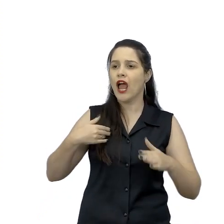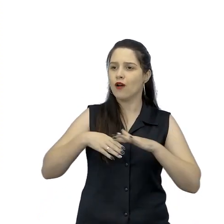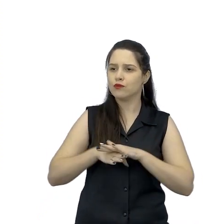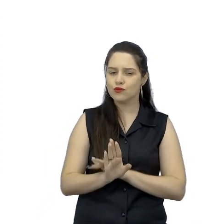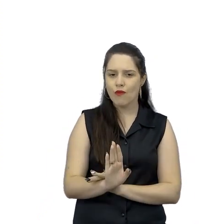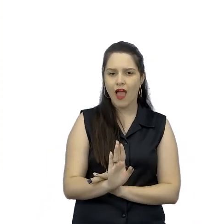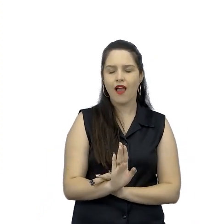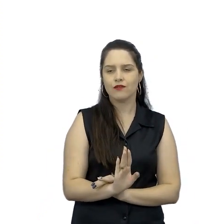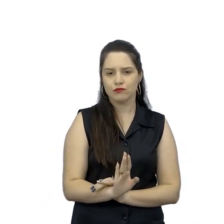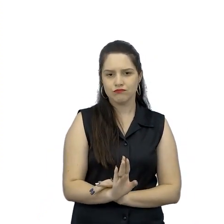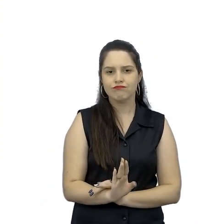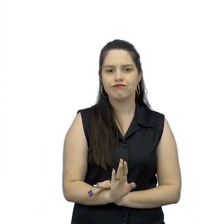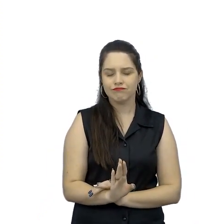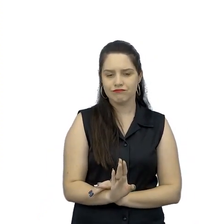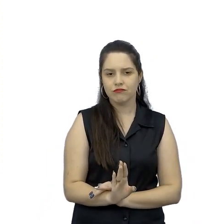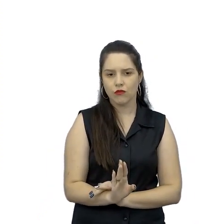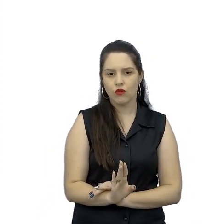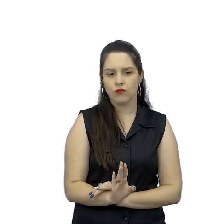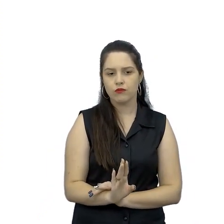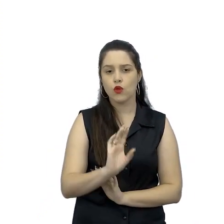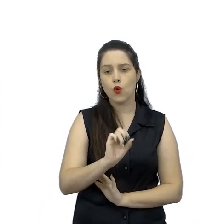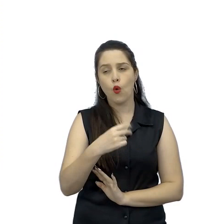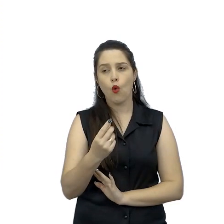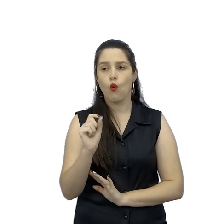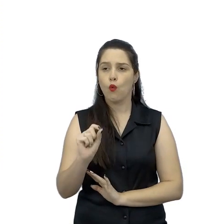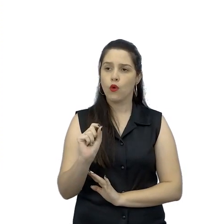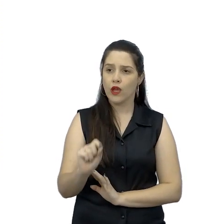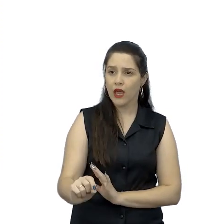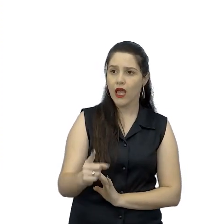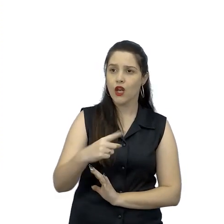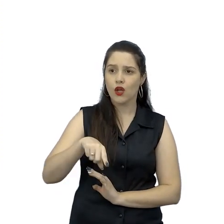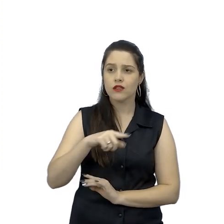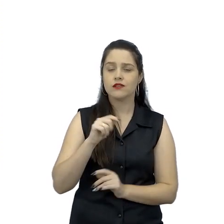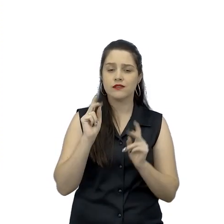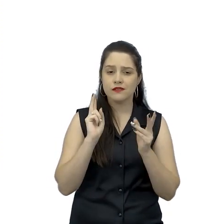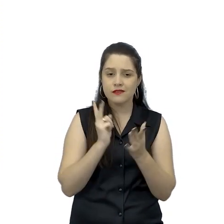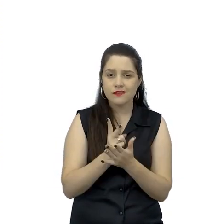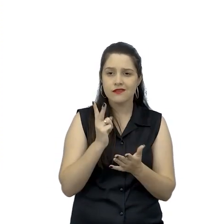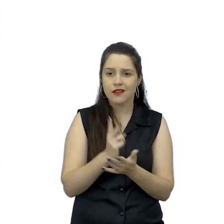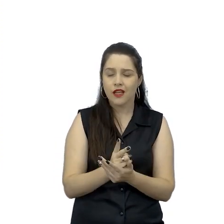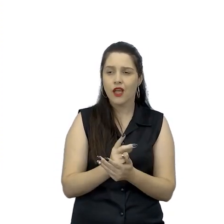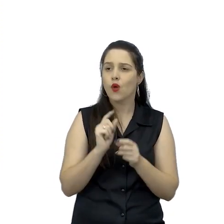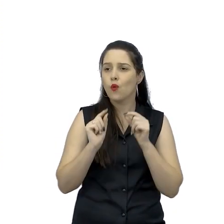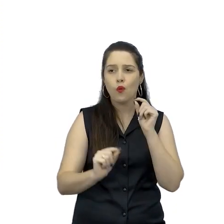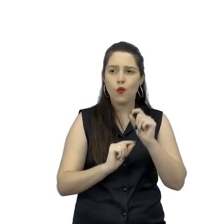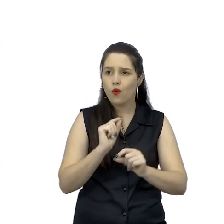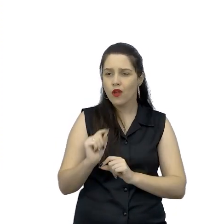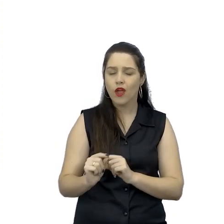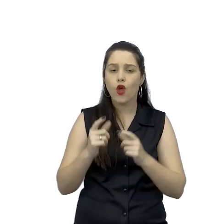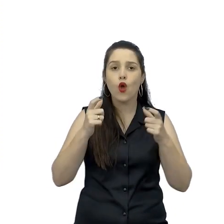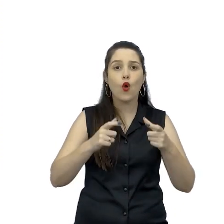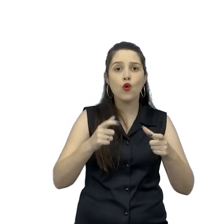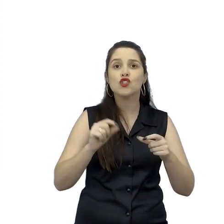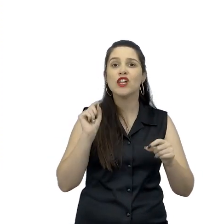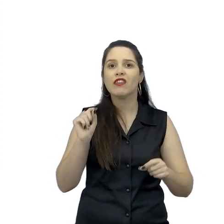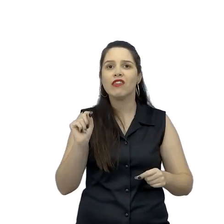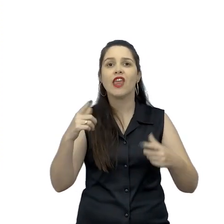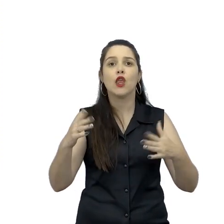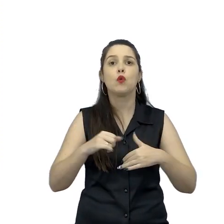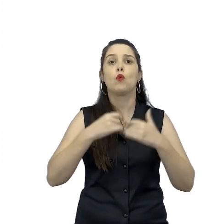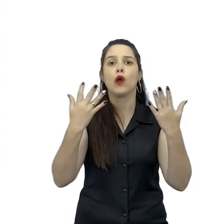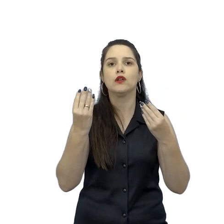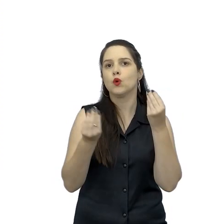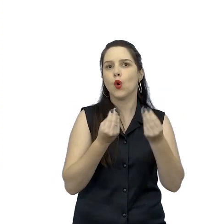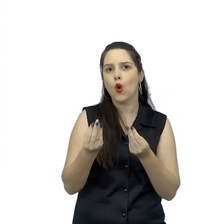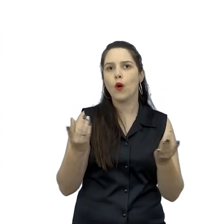acostumados com o que, né? Nós sempre tratamos de o que. Então, seria o que, onde, quem, quando,